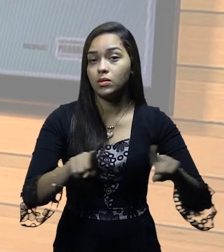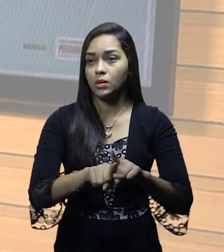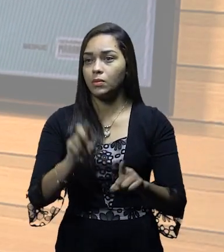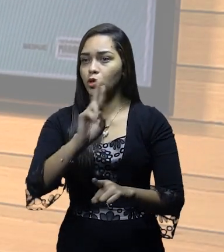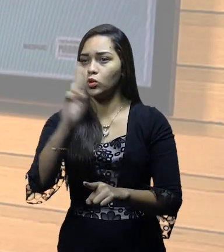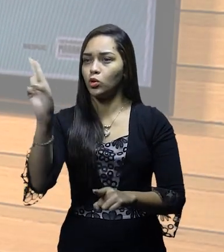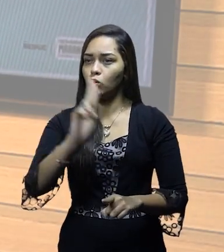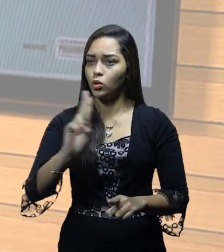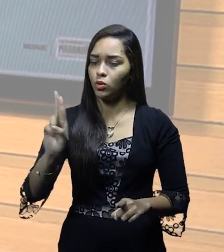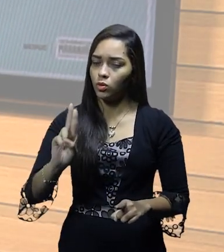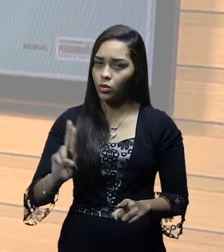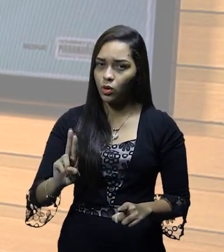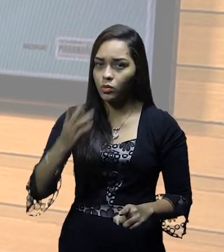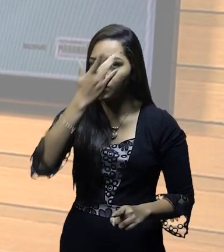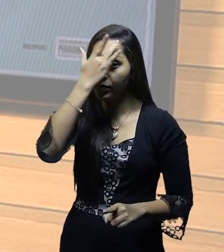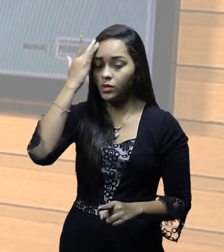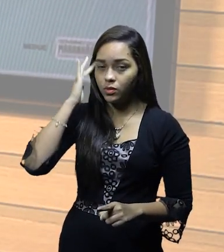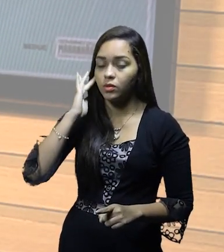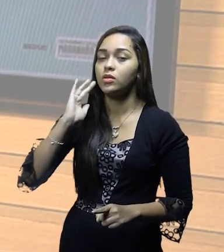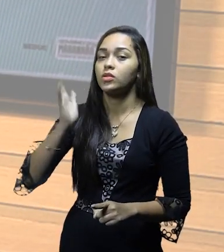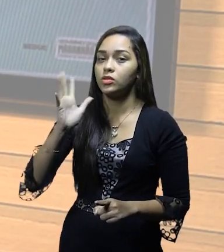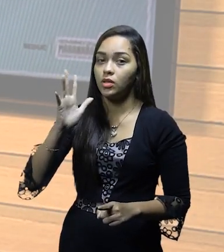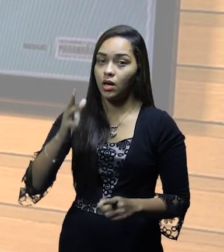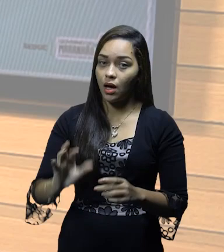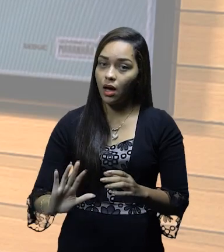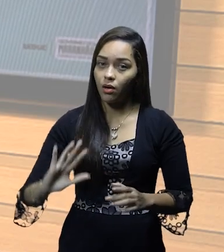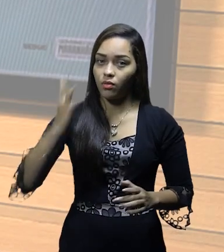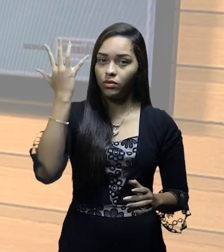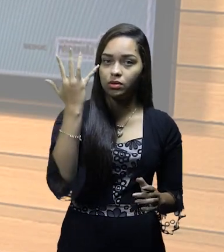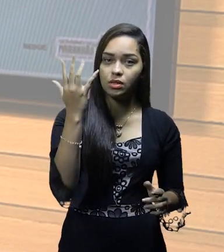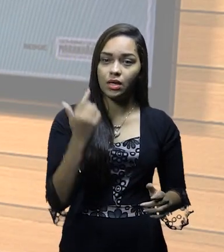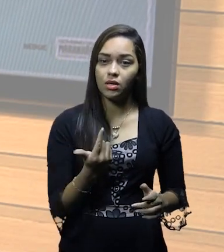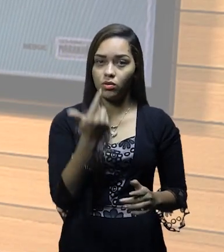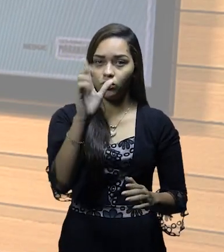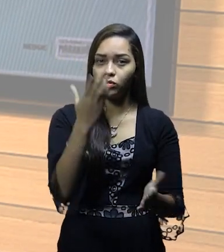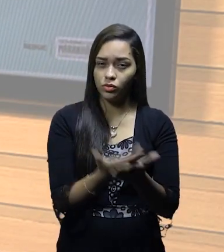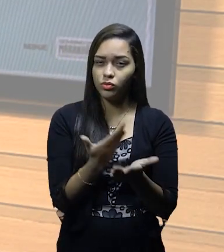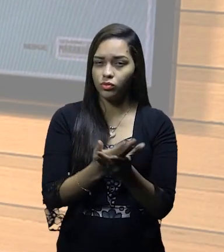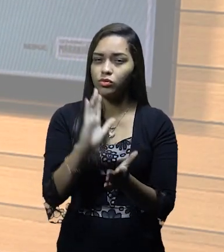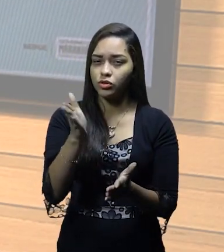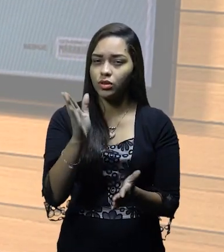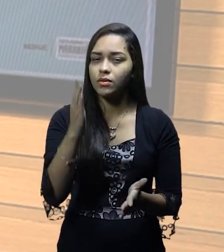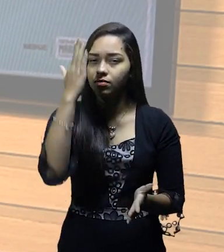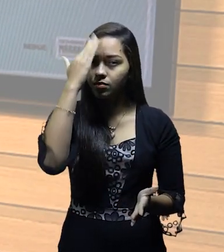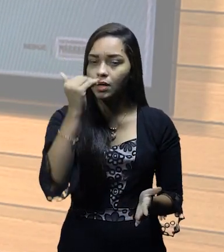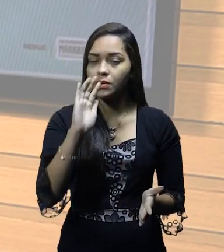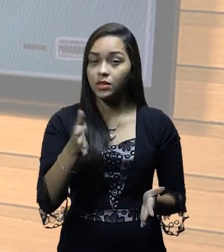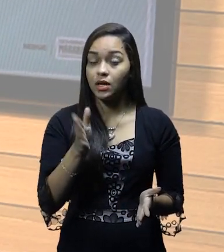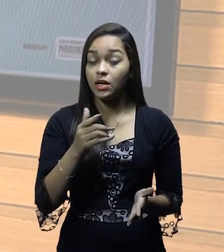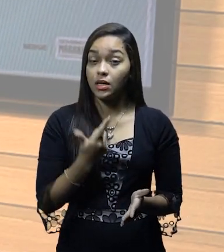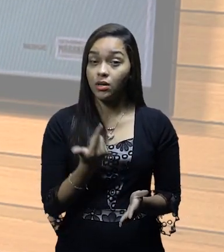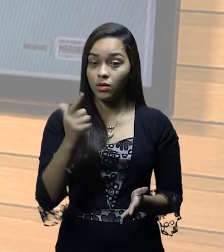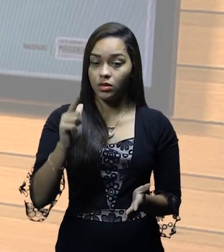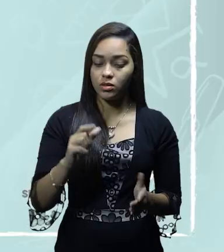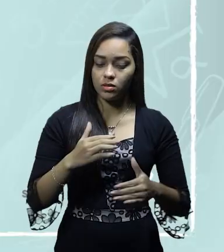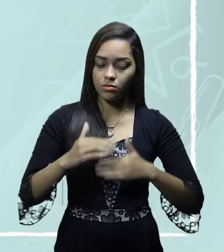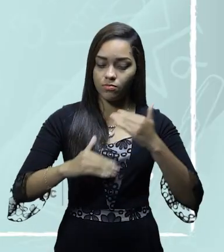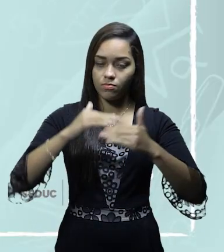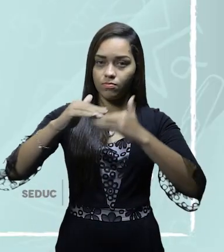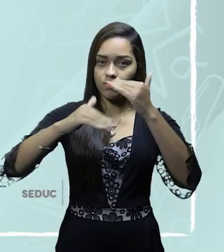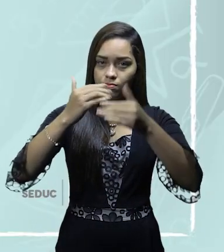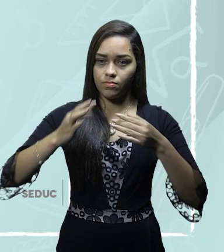tem a imprensa, nomes vão surgir, isso já foi colocado com certeza em outras aulas.